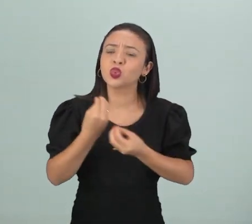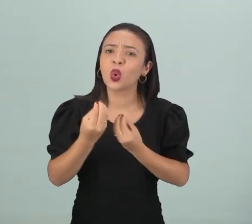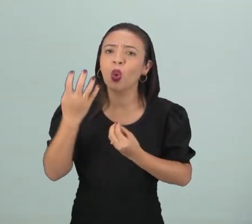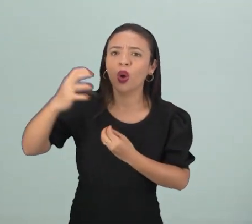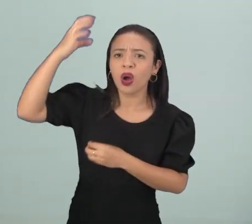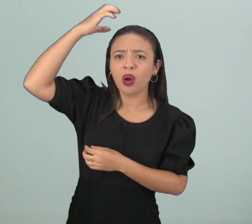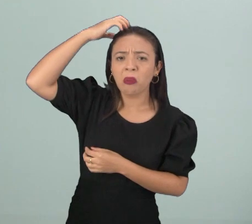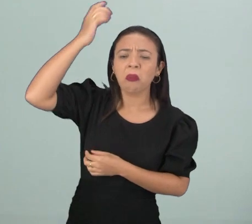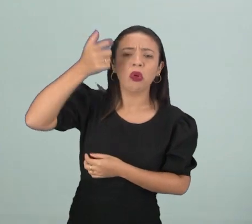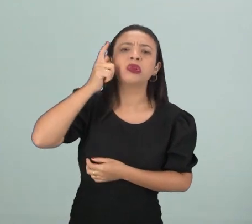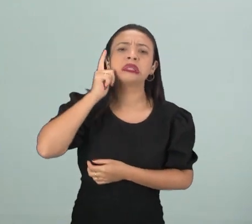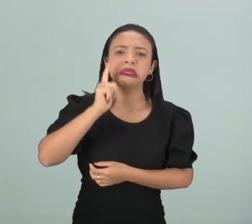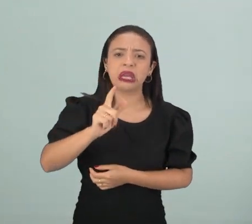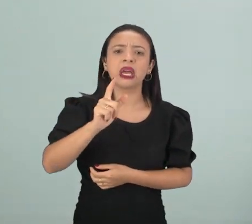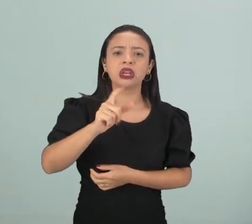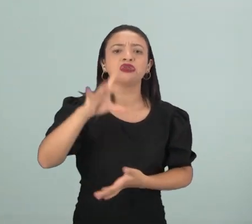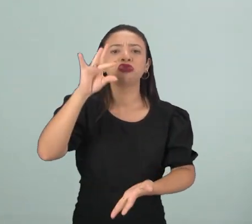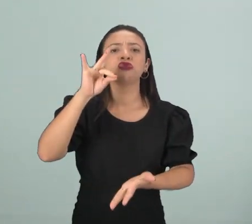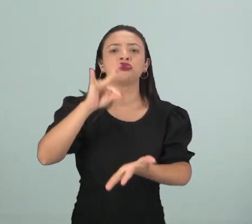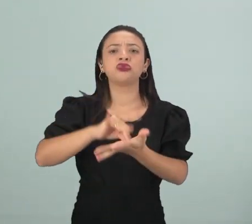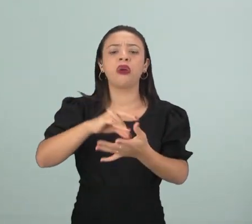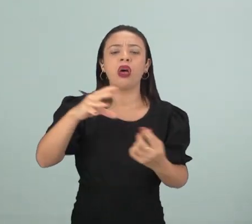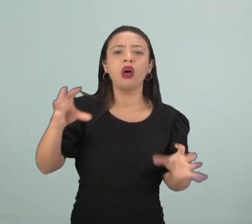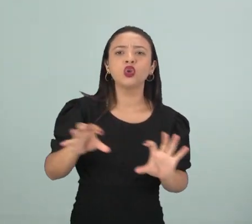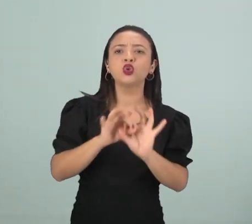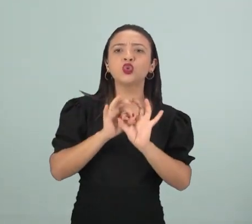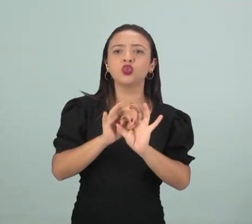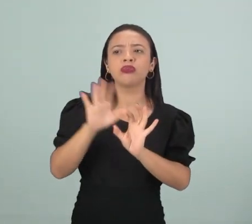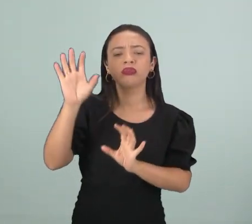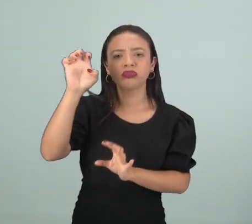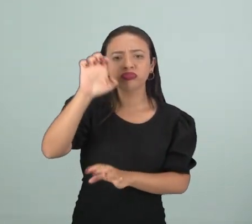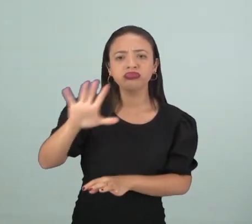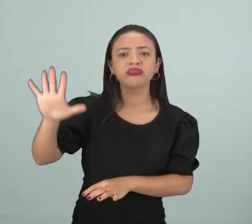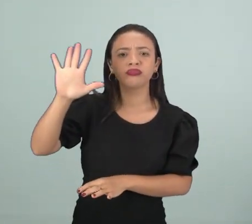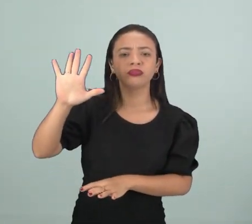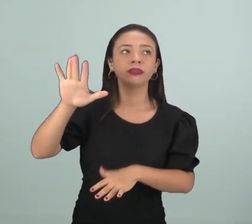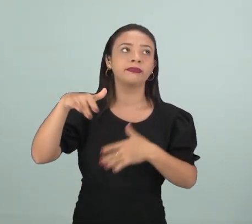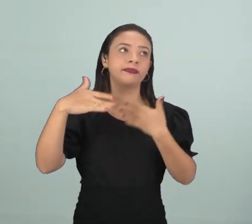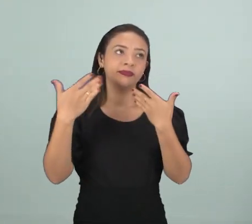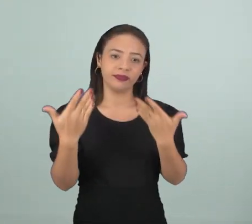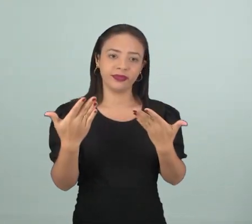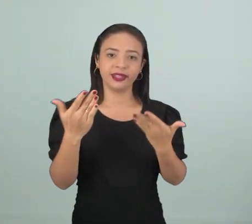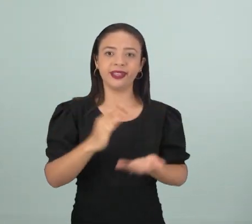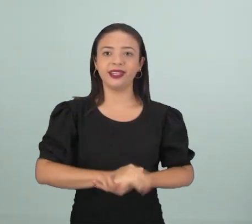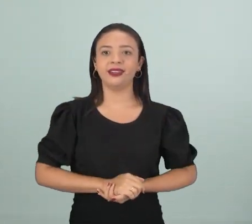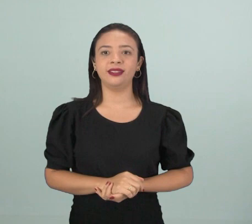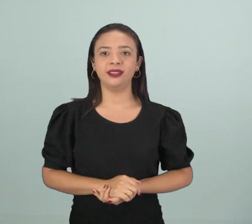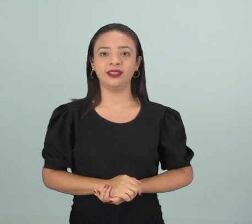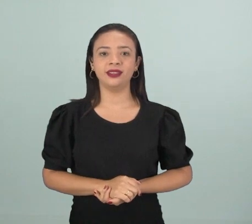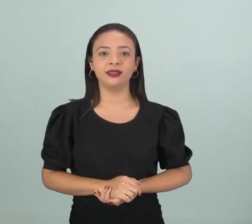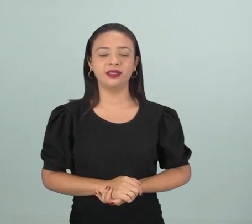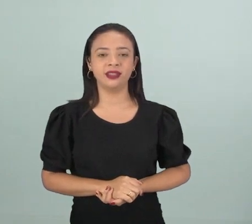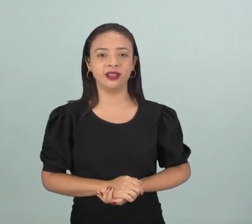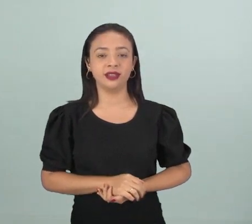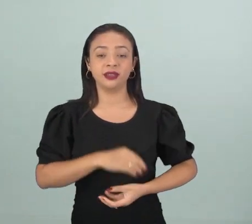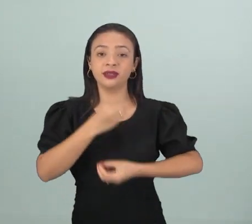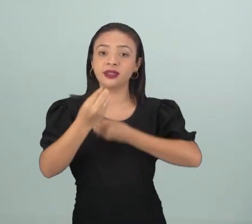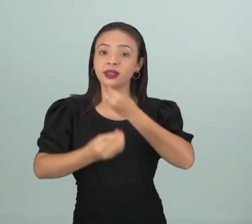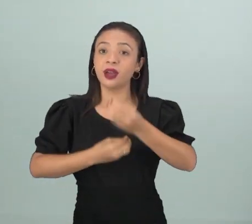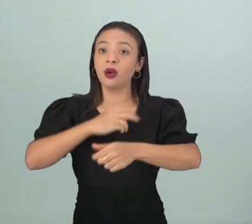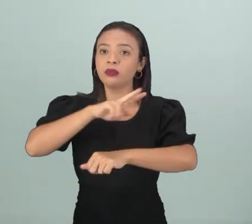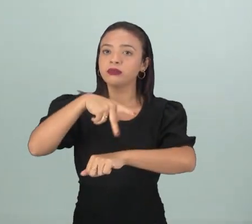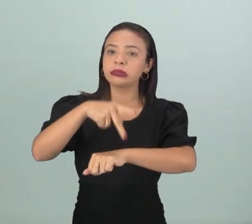se consolidando ali naquela região da Europa? Para melhor exemplificar para vocês, como que países